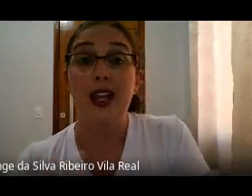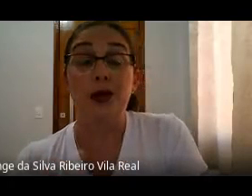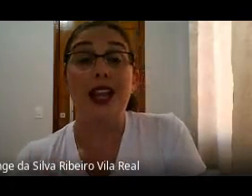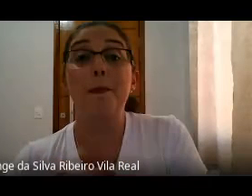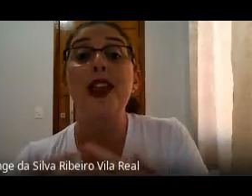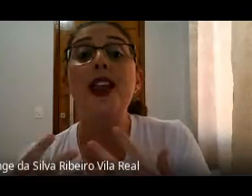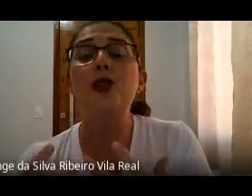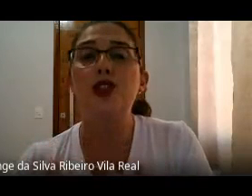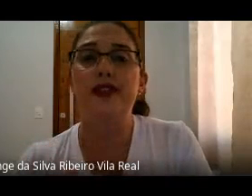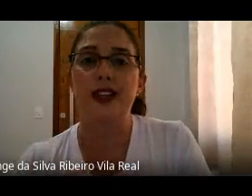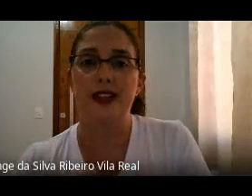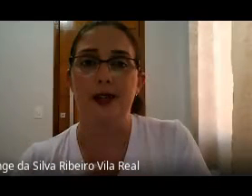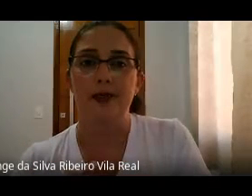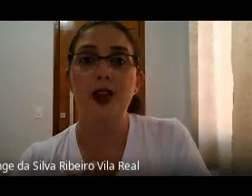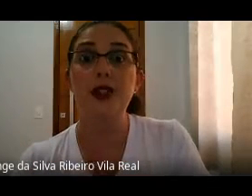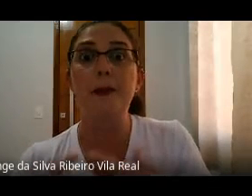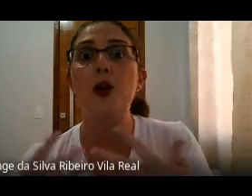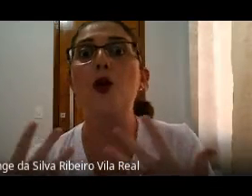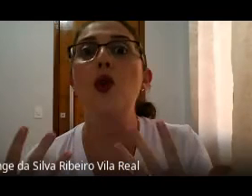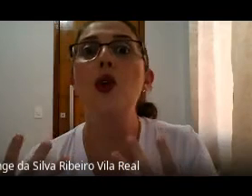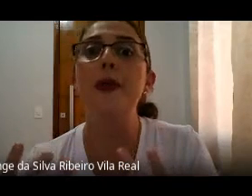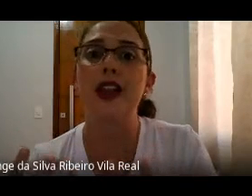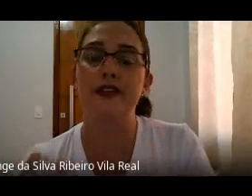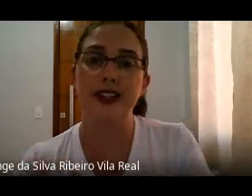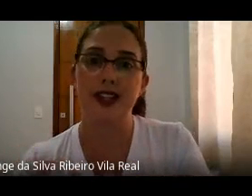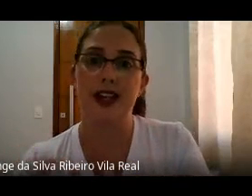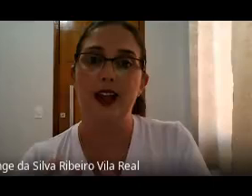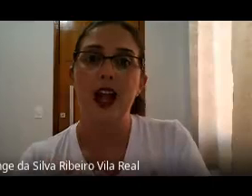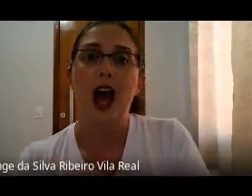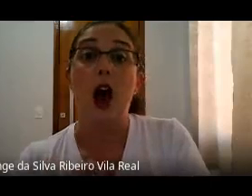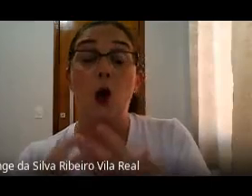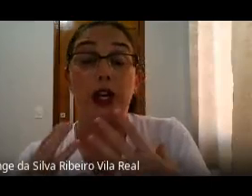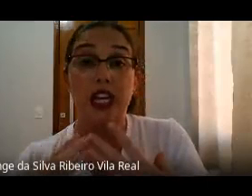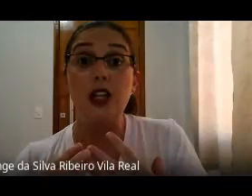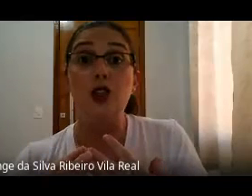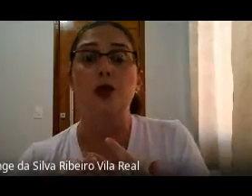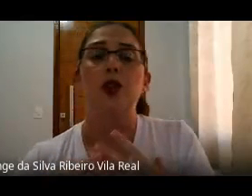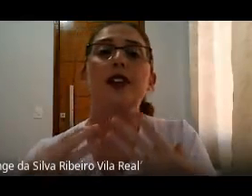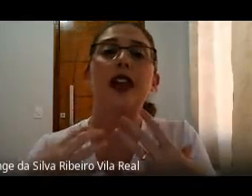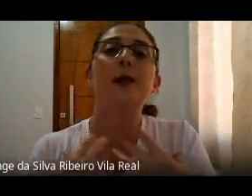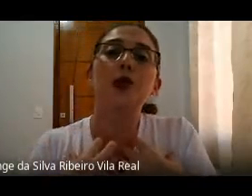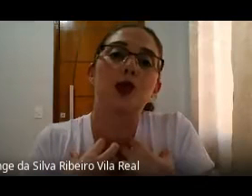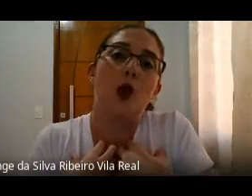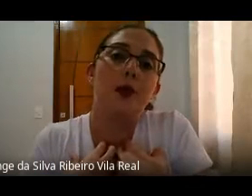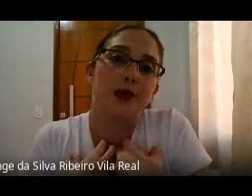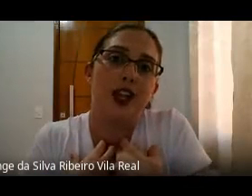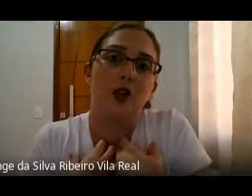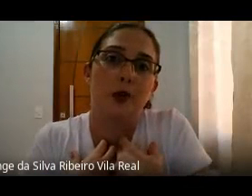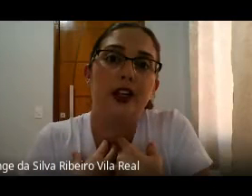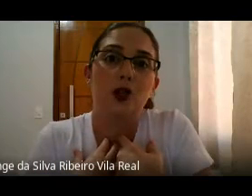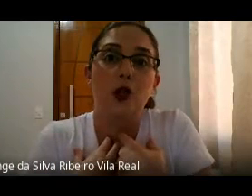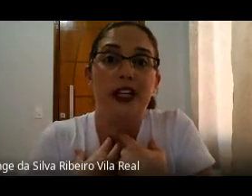sinalização. Não tenha medo de fazer. Não se preocupe em fazê-la. O início, nós temos,